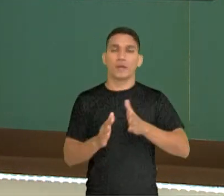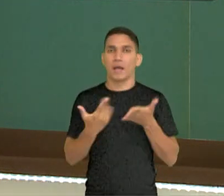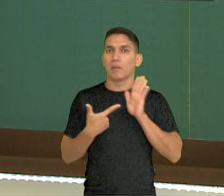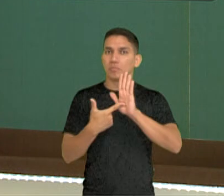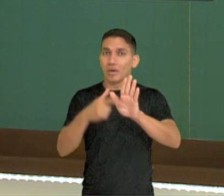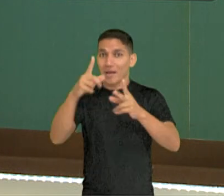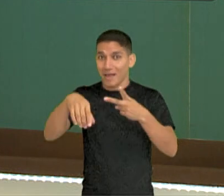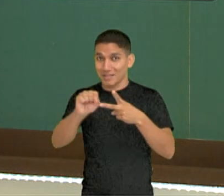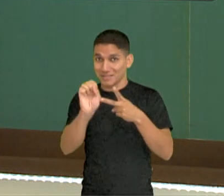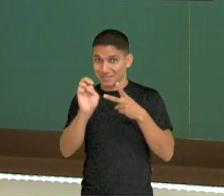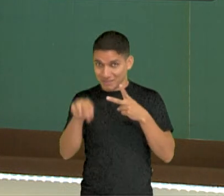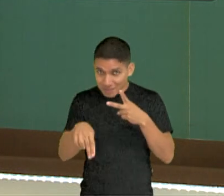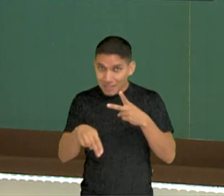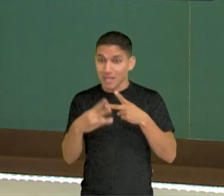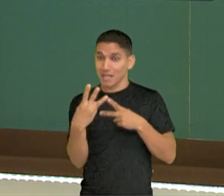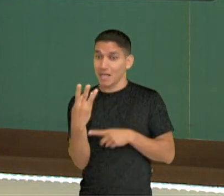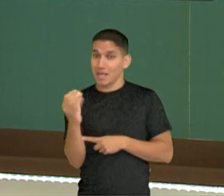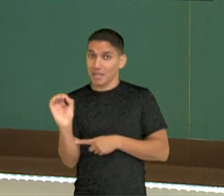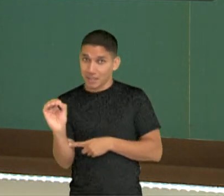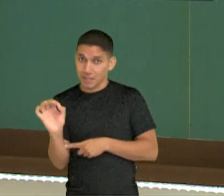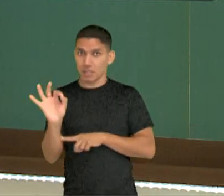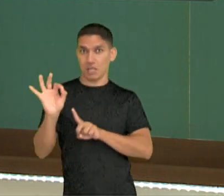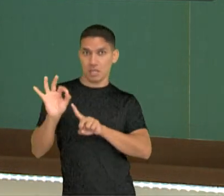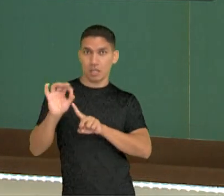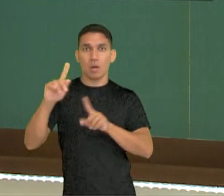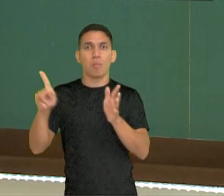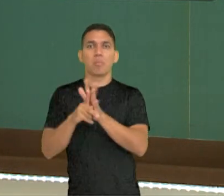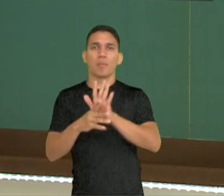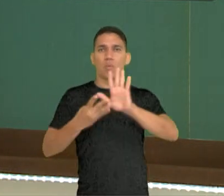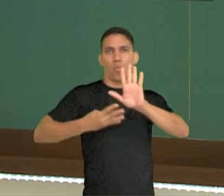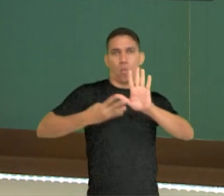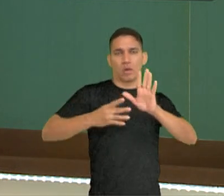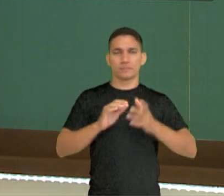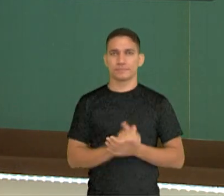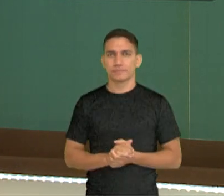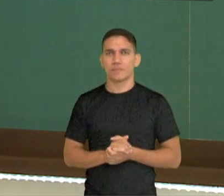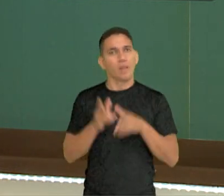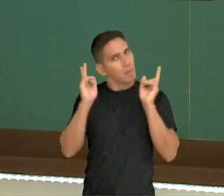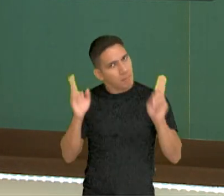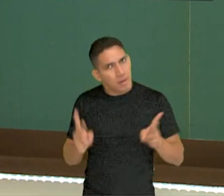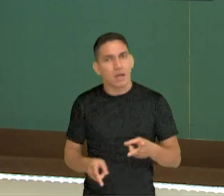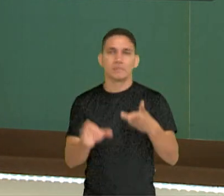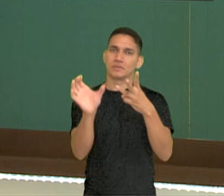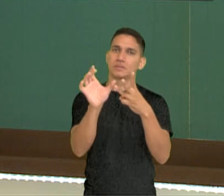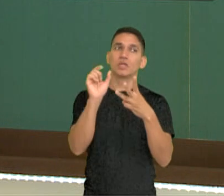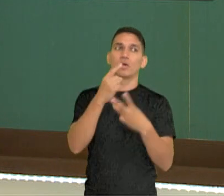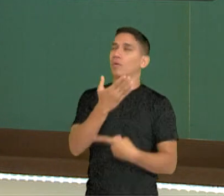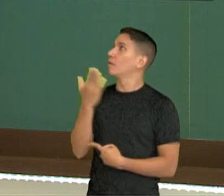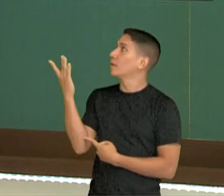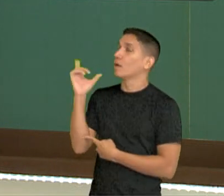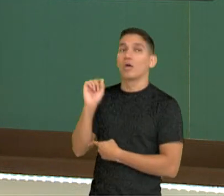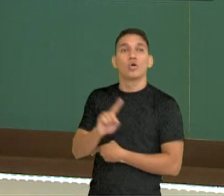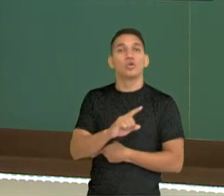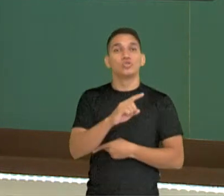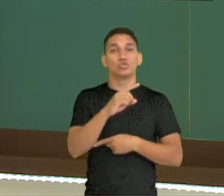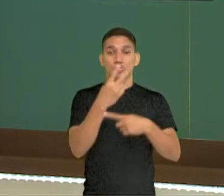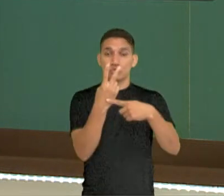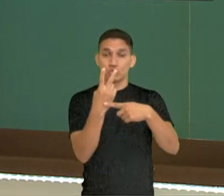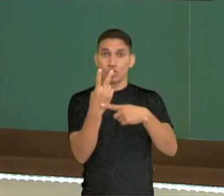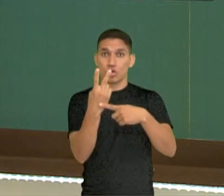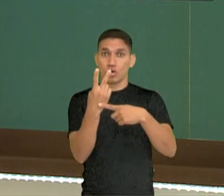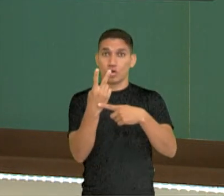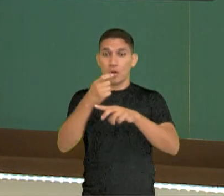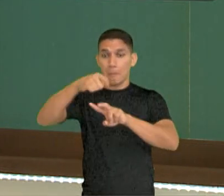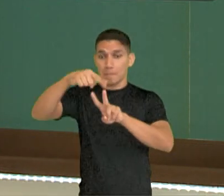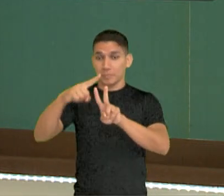de 300 graus, que está lá no quarto quadrante. Mesma coisa para o ângulo de 2π sobre 3, que está no